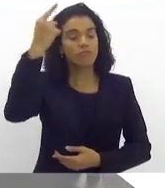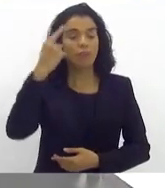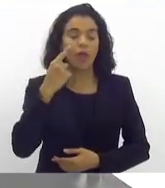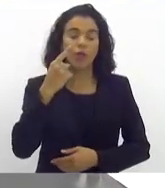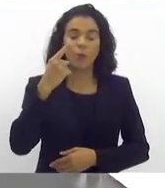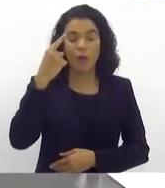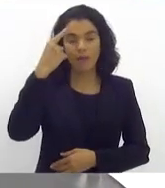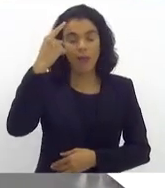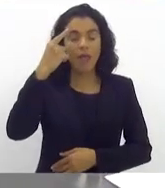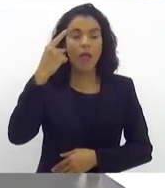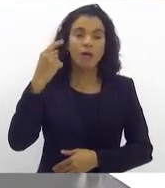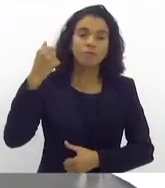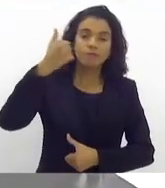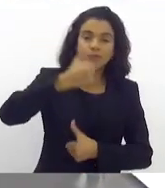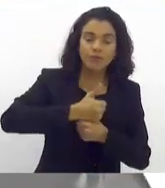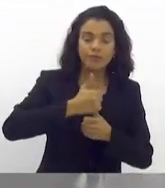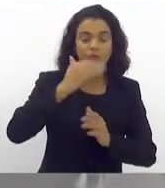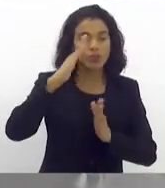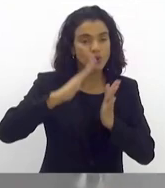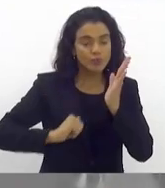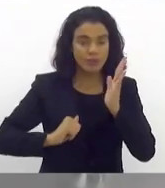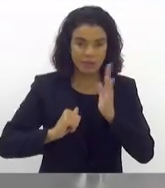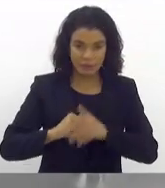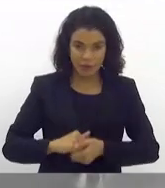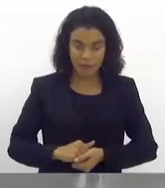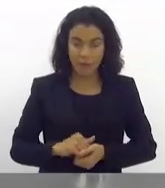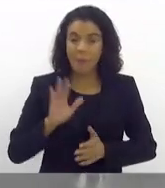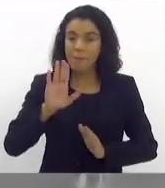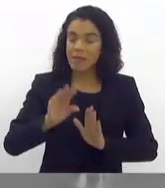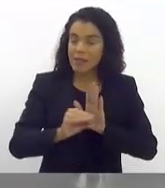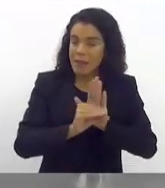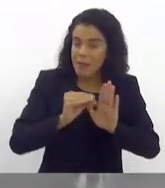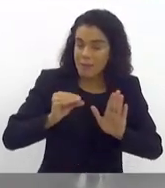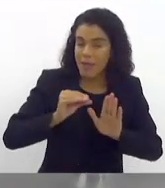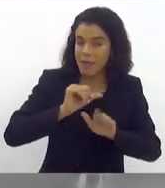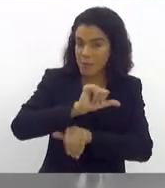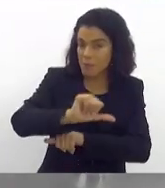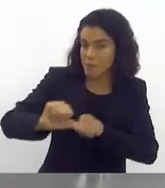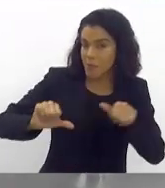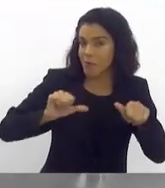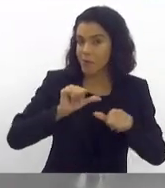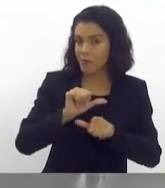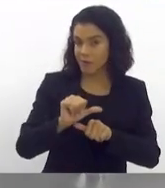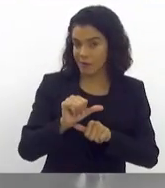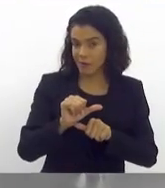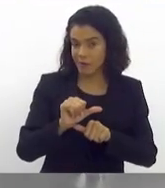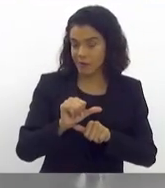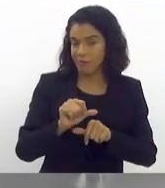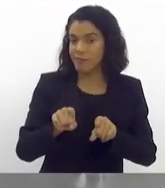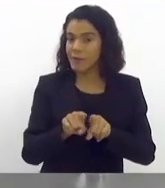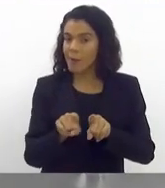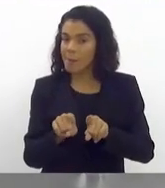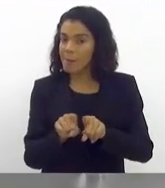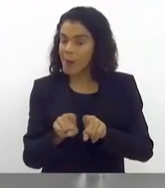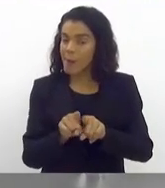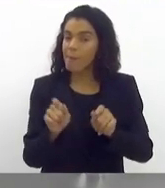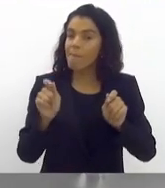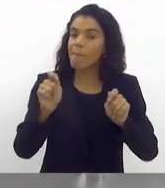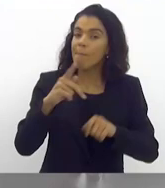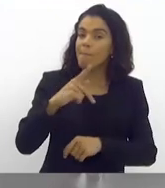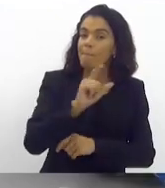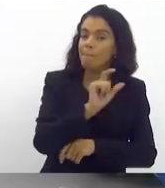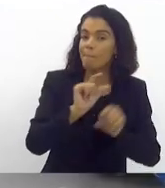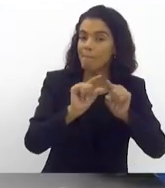E eu faço na mesma juridicidade, mas a emenda passa a ser modificativa e passa a ser poderão